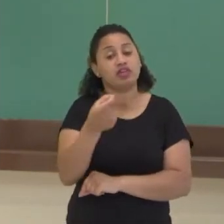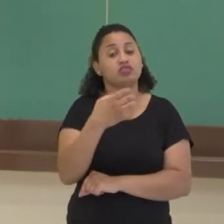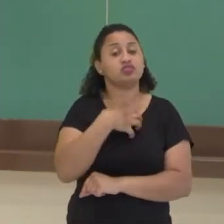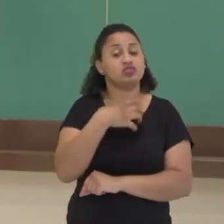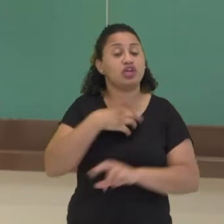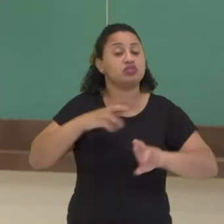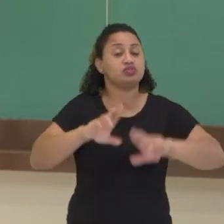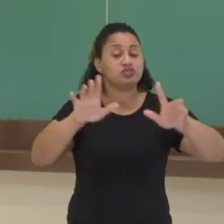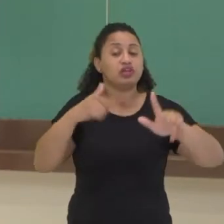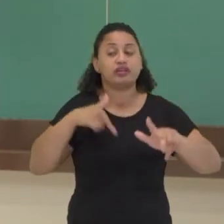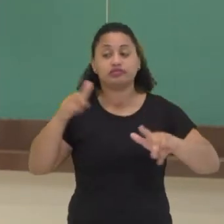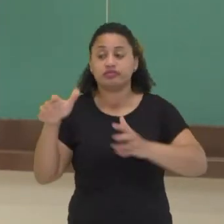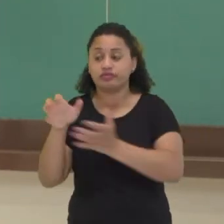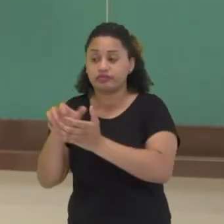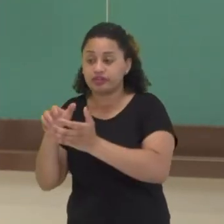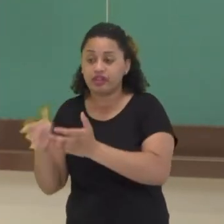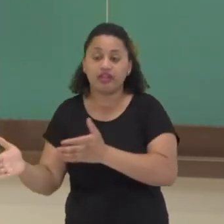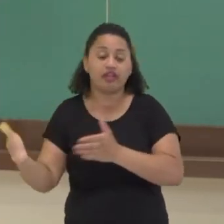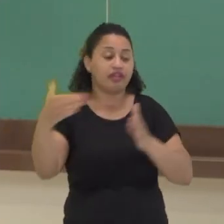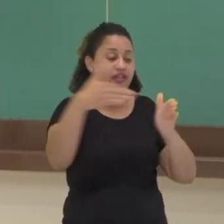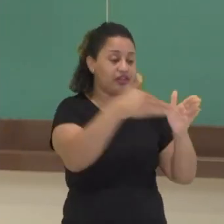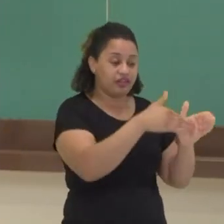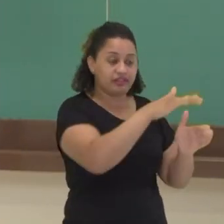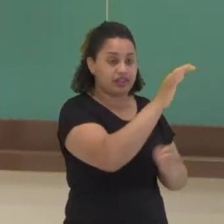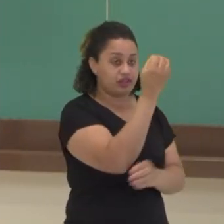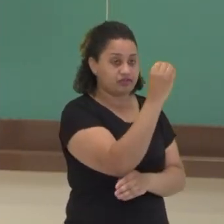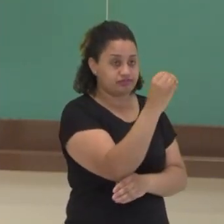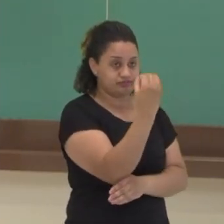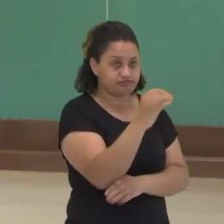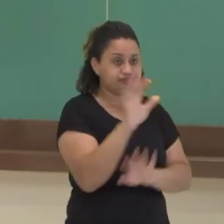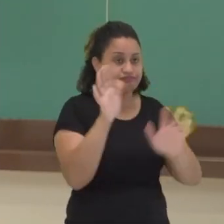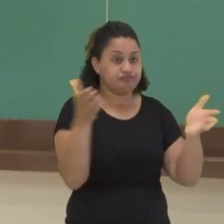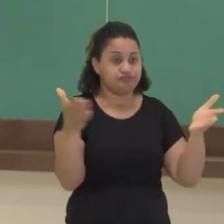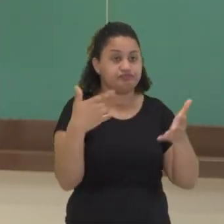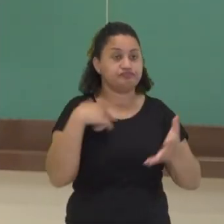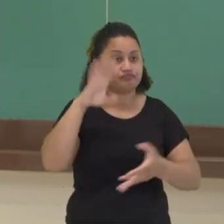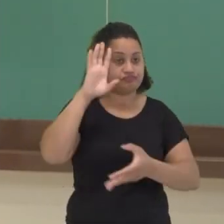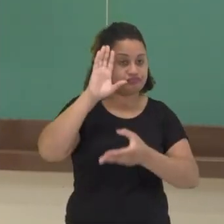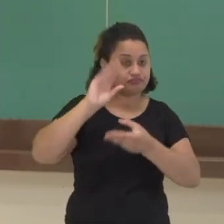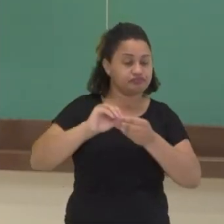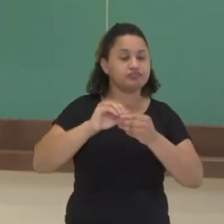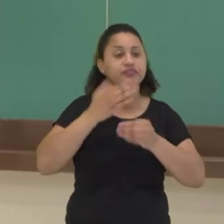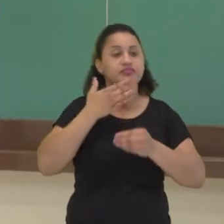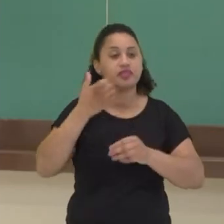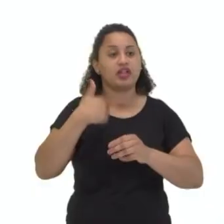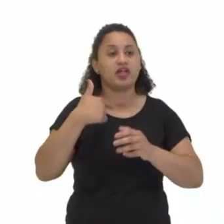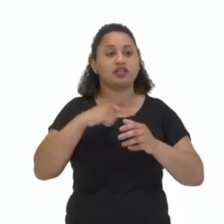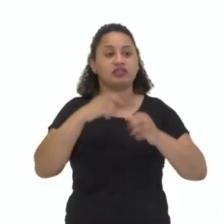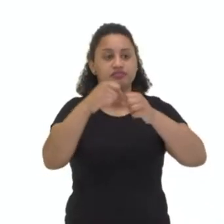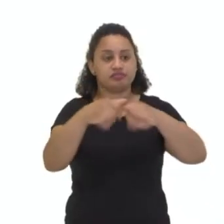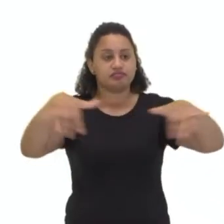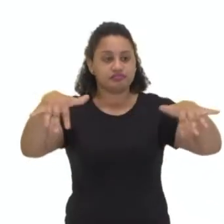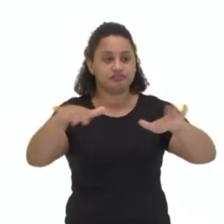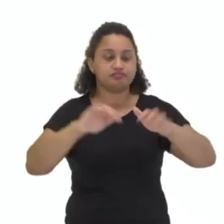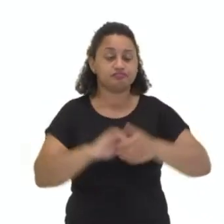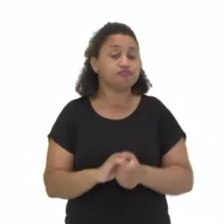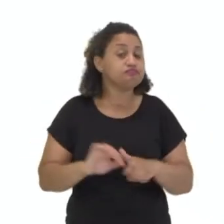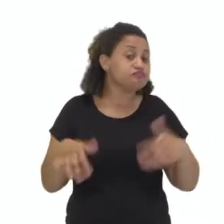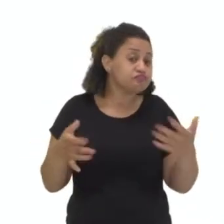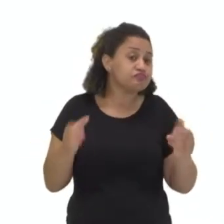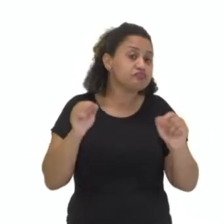possibilidades e vou multiplicar. No caso de Recife para São Paulo, são 5. No caso